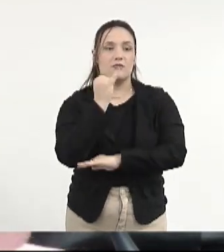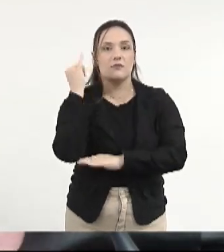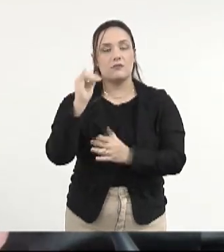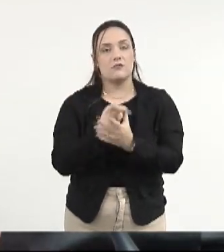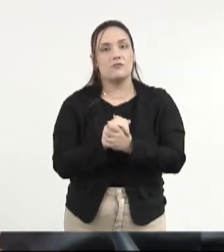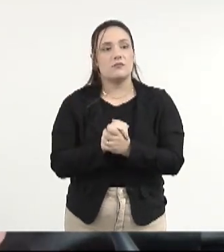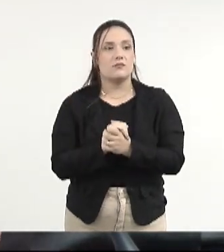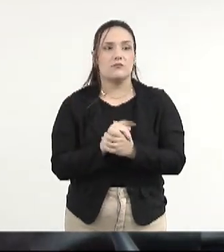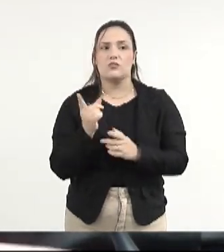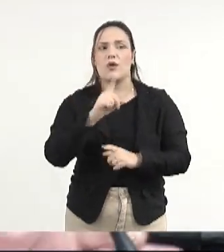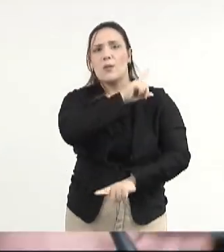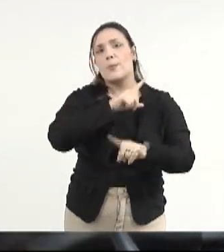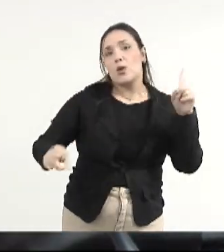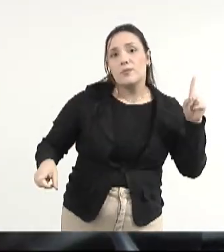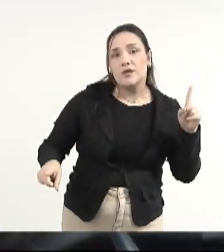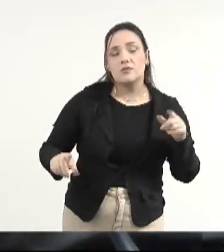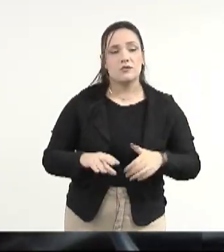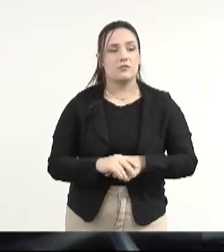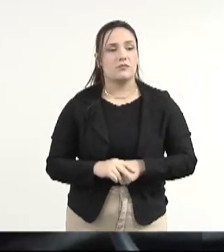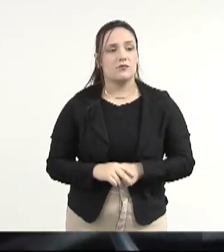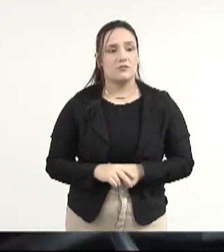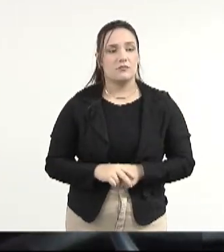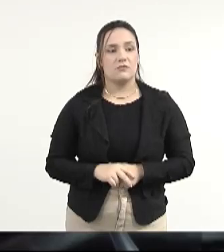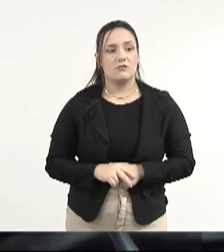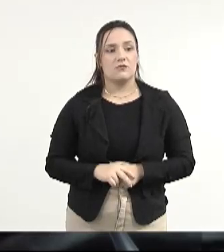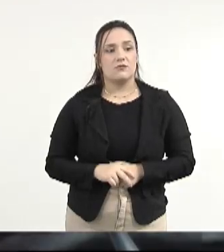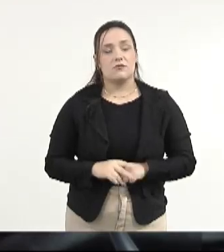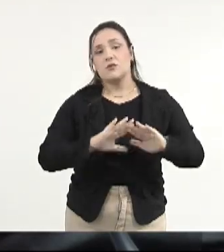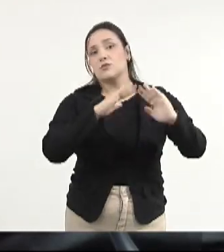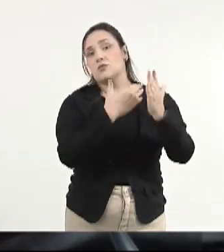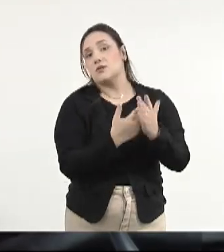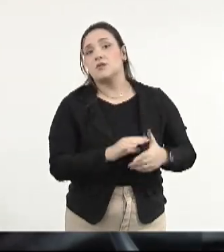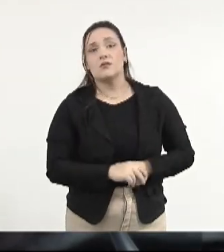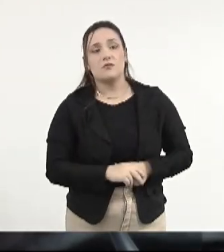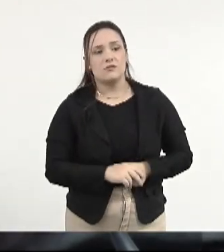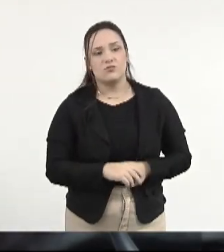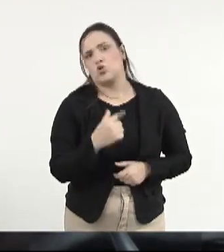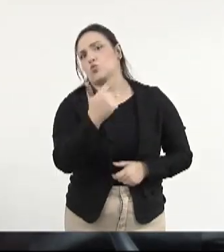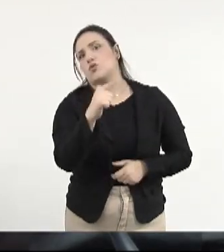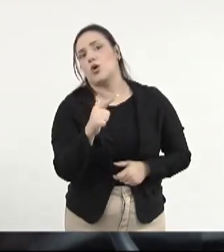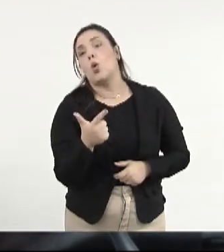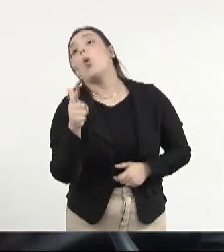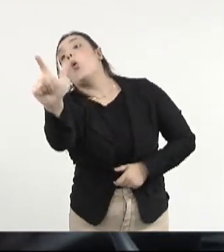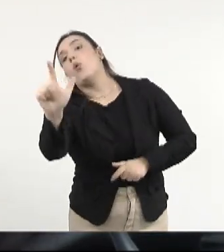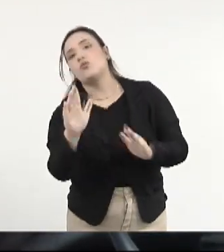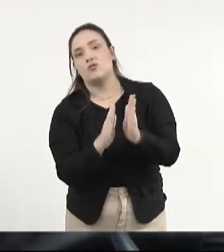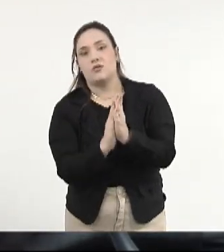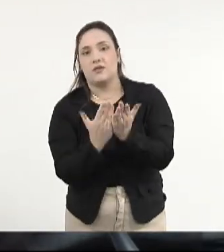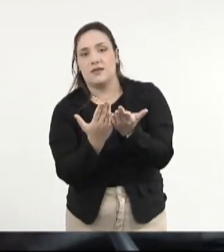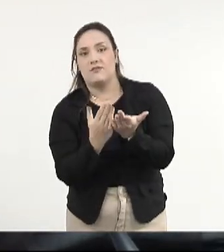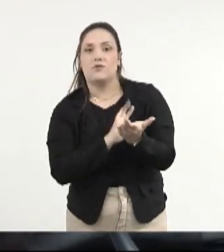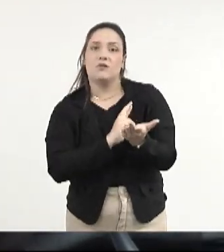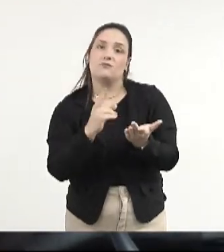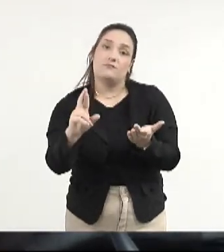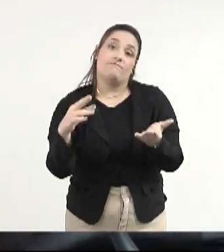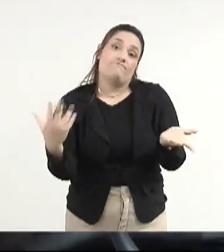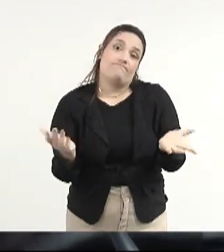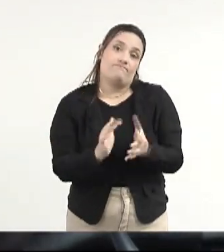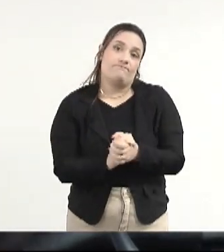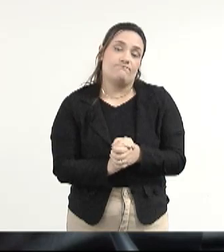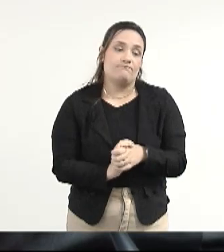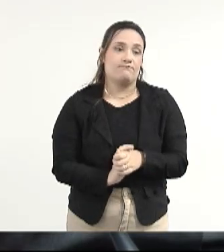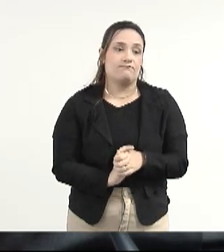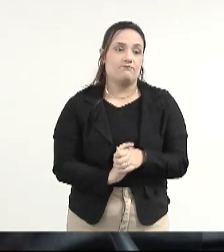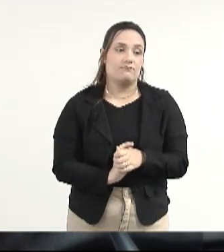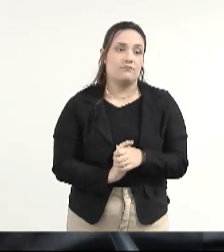importante. Também não está proibindo, né, que as escolas não tenham outro tipo de livro. Então, quer